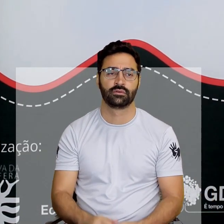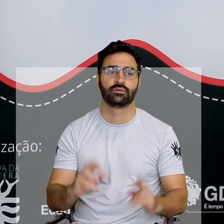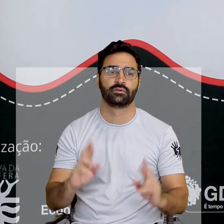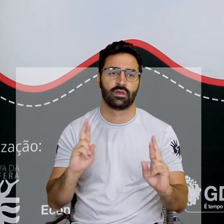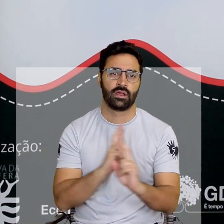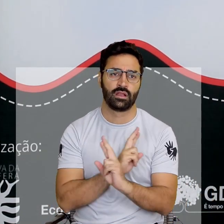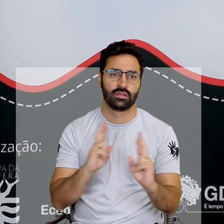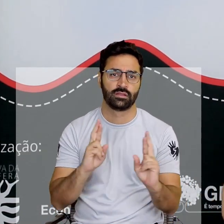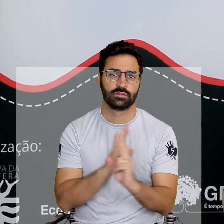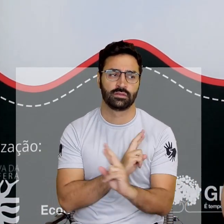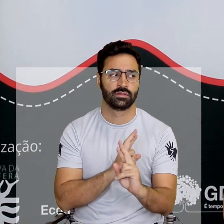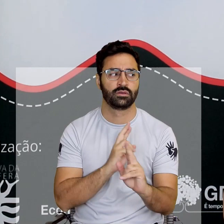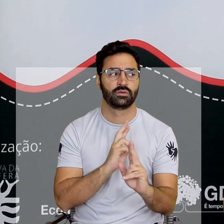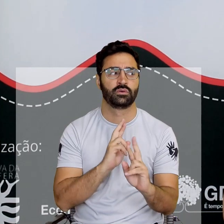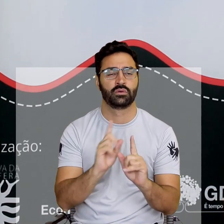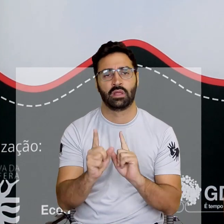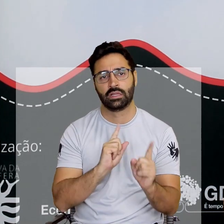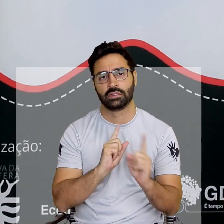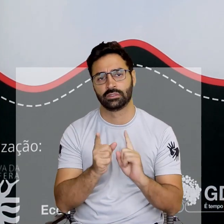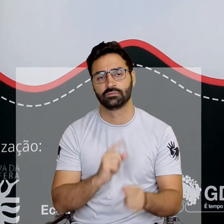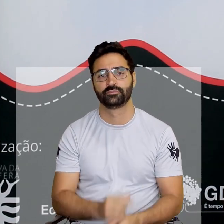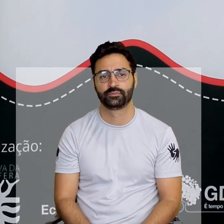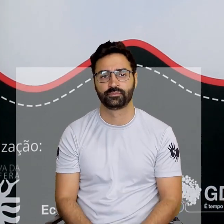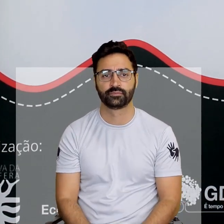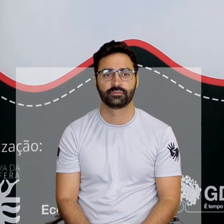Relação ou relação, né?